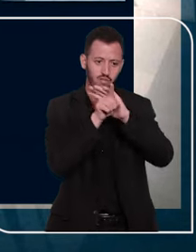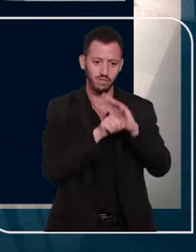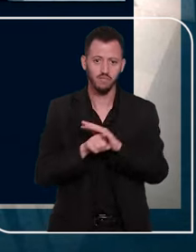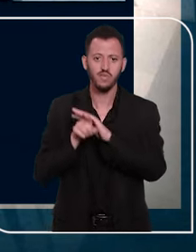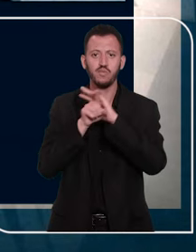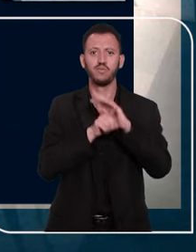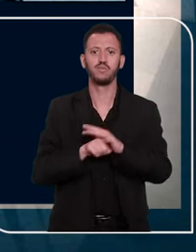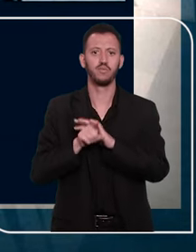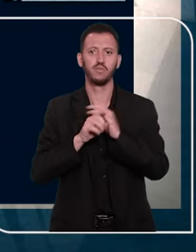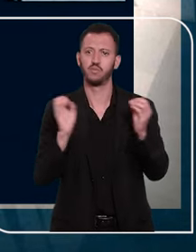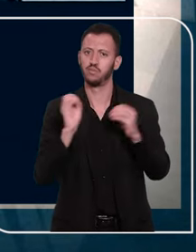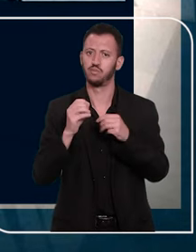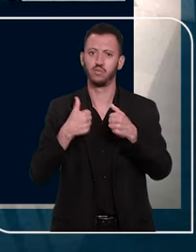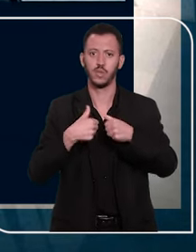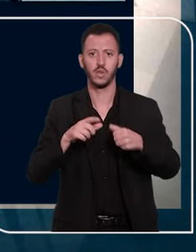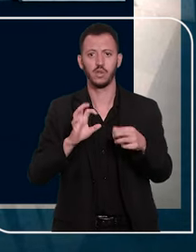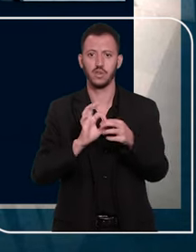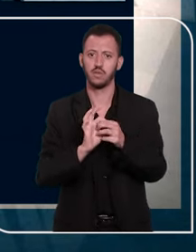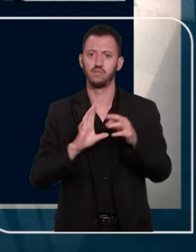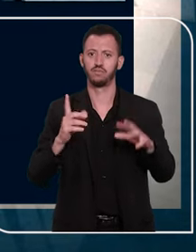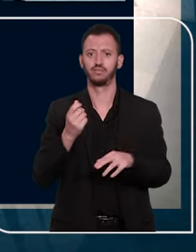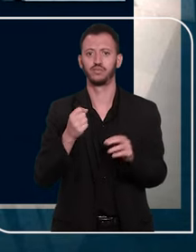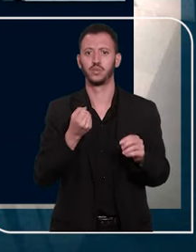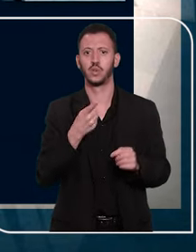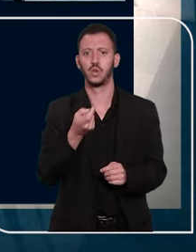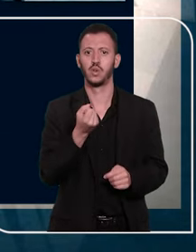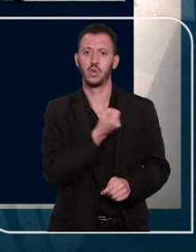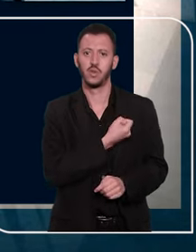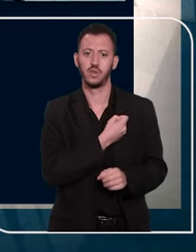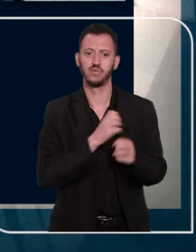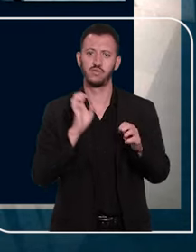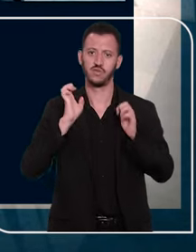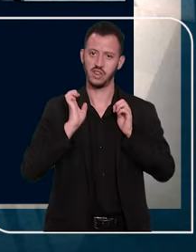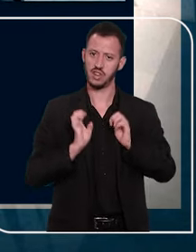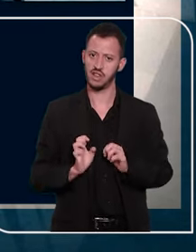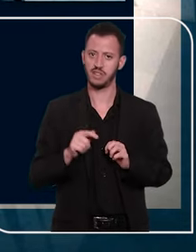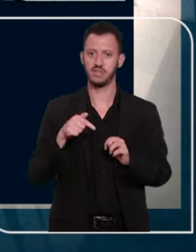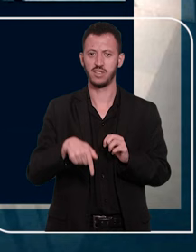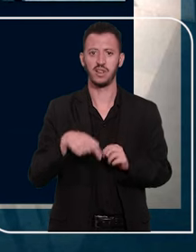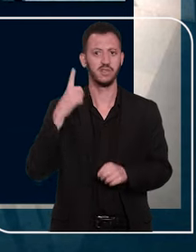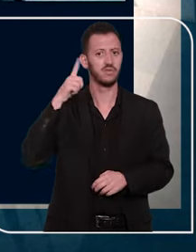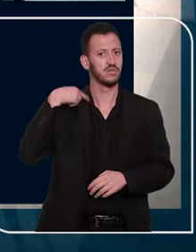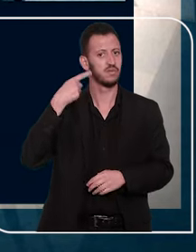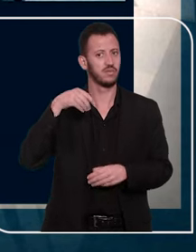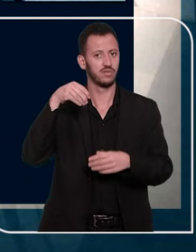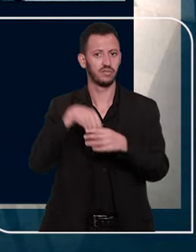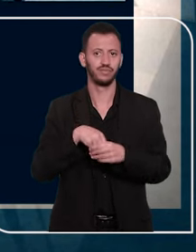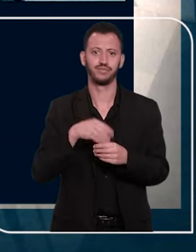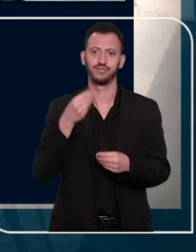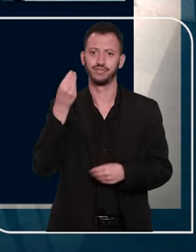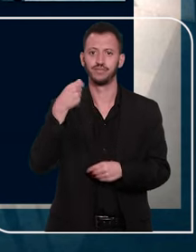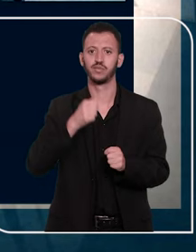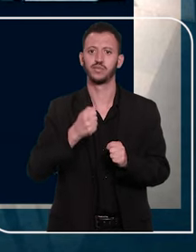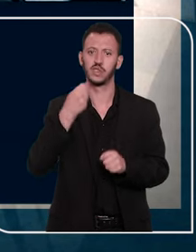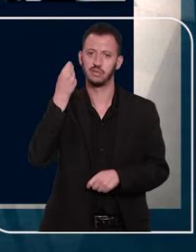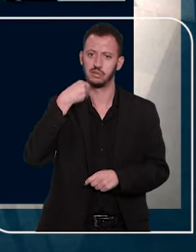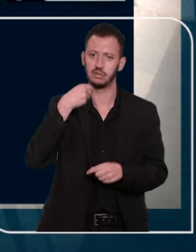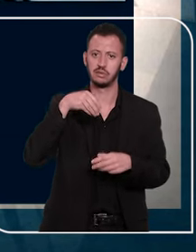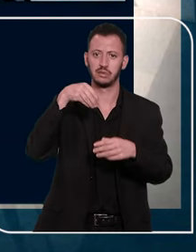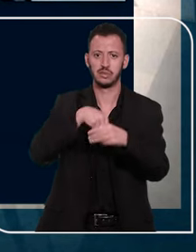figuram como investigados não está autorizada pelo código de ética da advocacia e pode colocar em